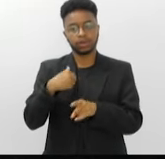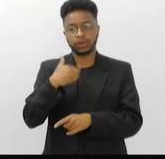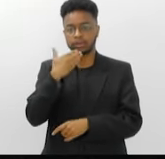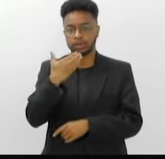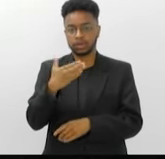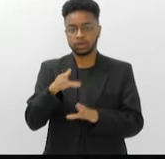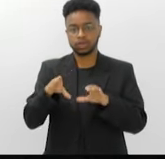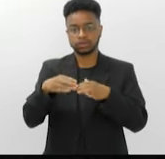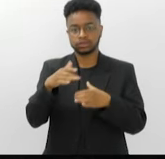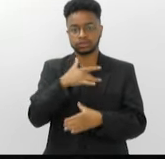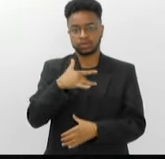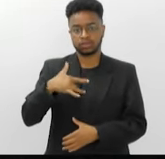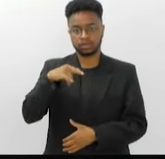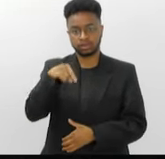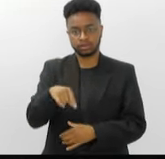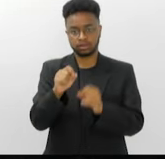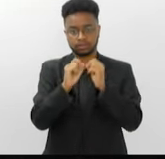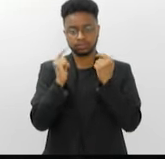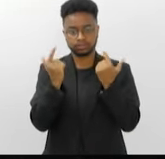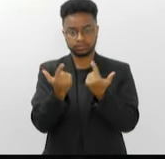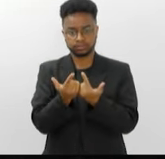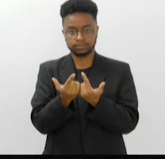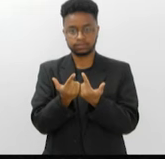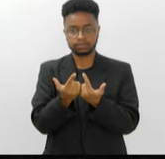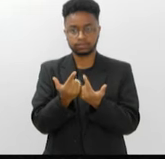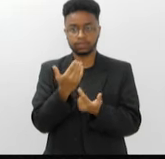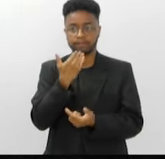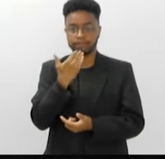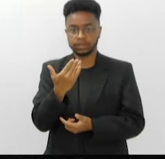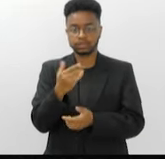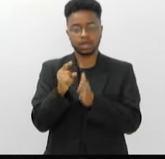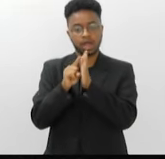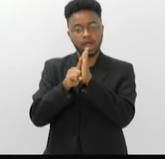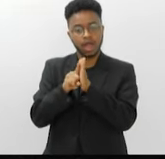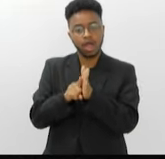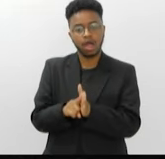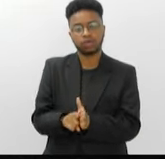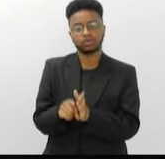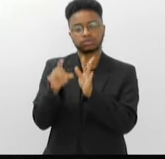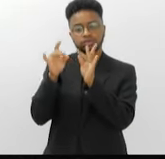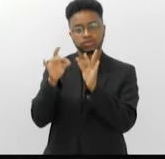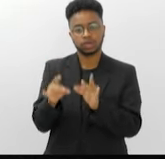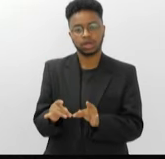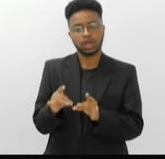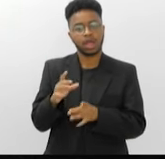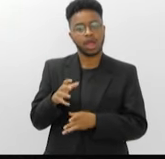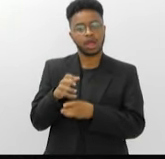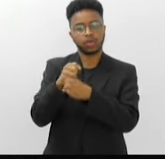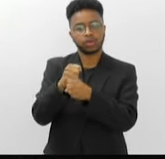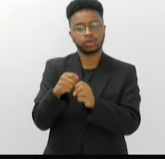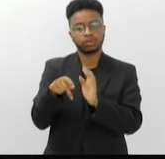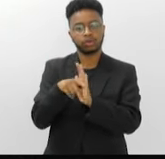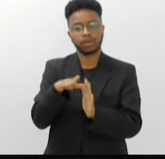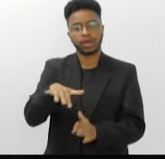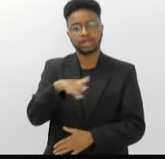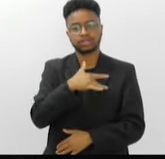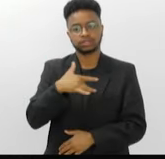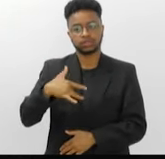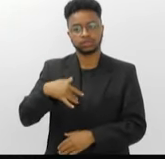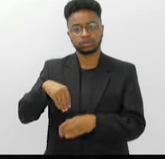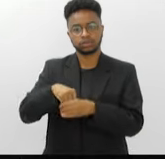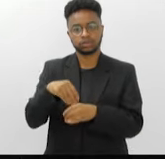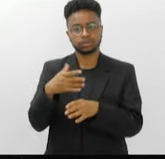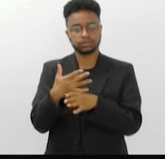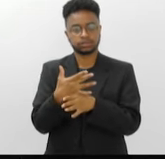Saúde dessa casa, que se peça uma auditoria nas contas da saúde do município de Itaperuna.